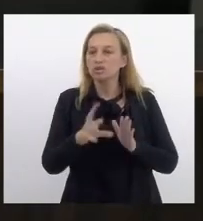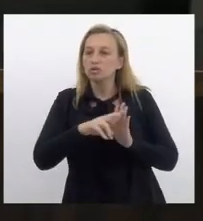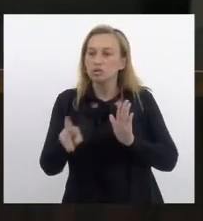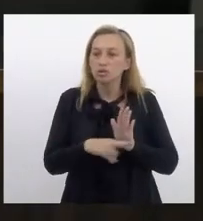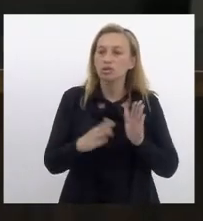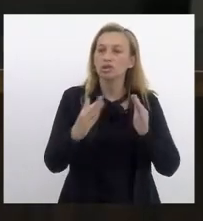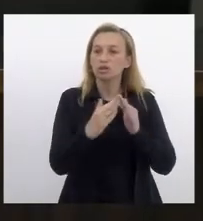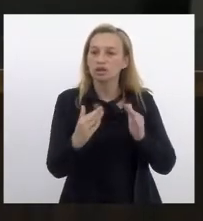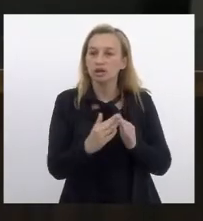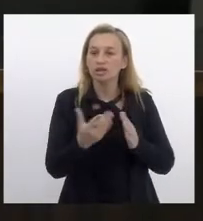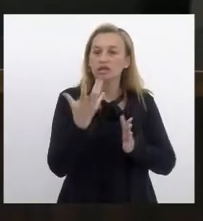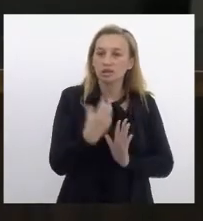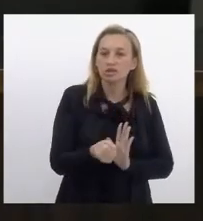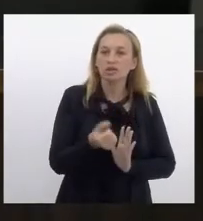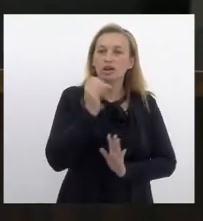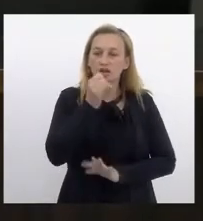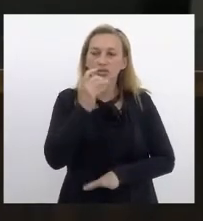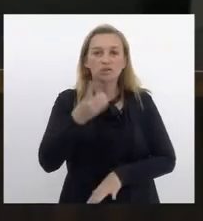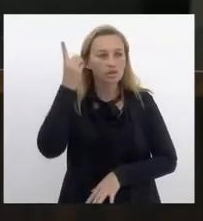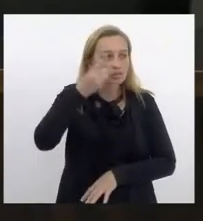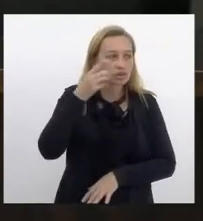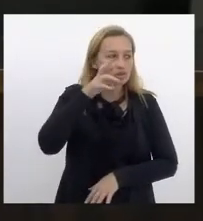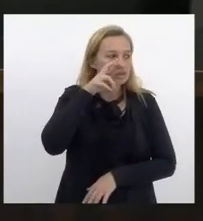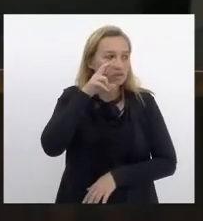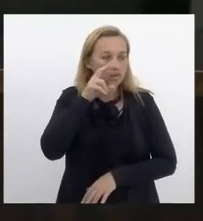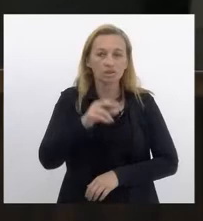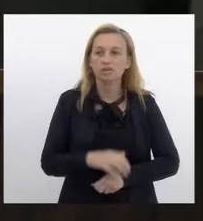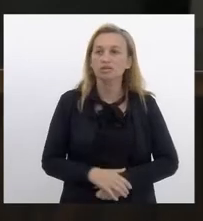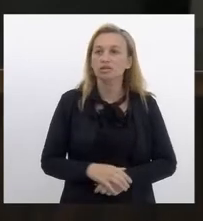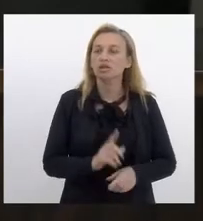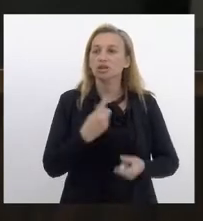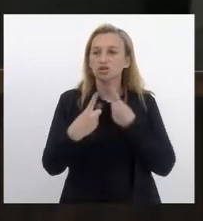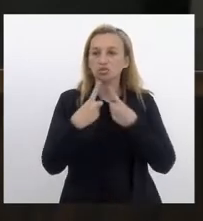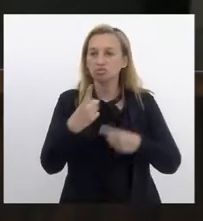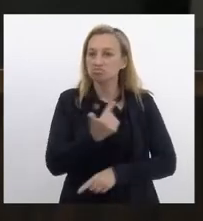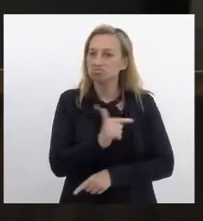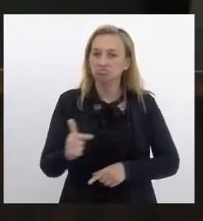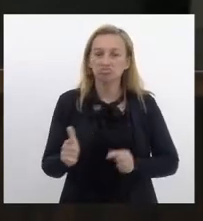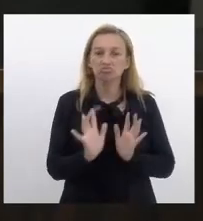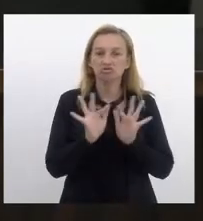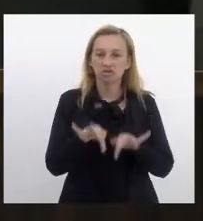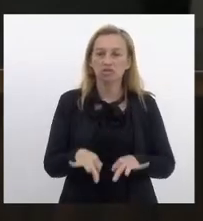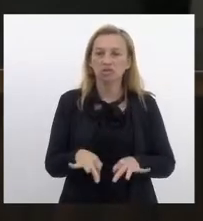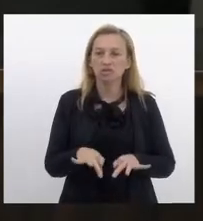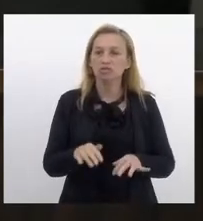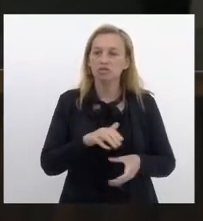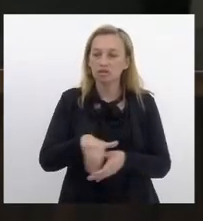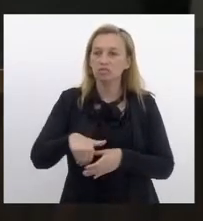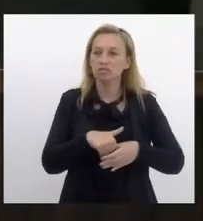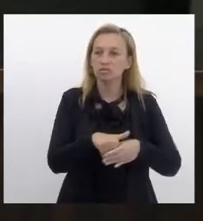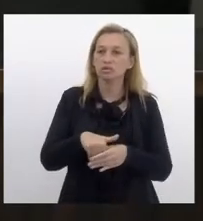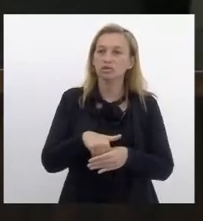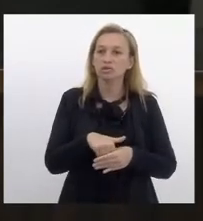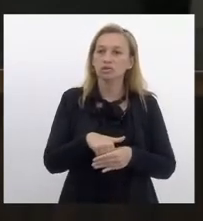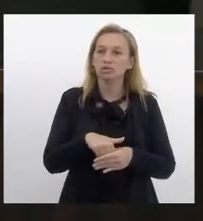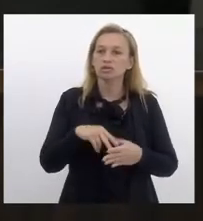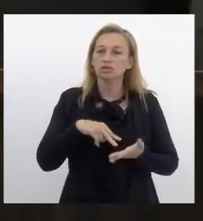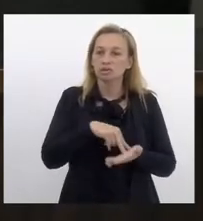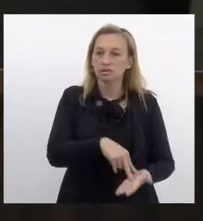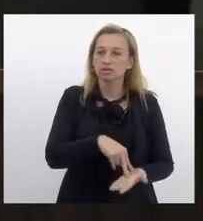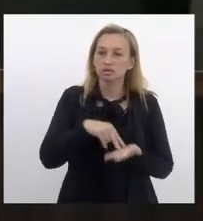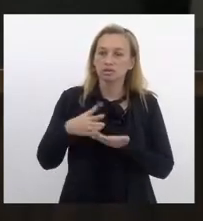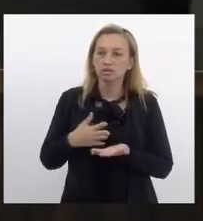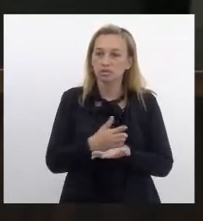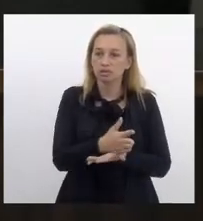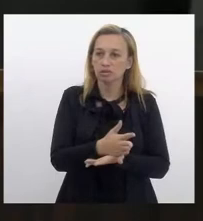e Proporções Externas, favorável, relator, deputado Rosenberg Reis. Em discussão, não havendo que queira discutir, encerra a discussão, em votação, se os que aprovam